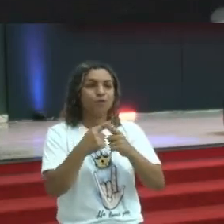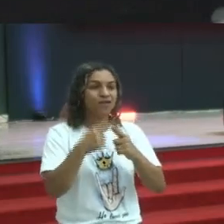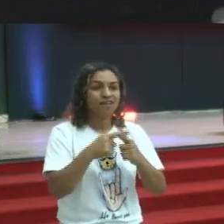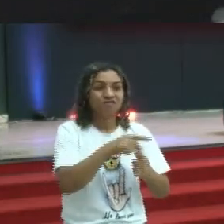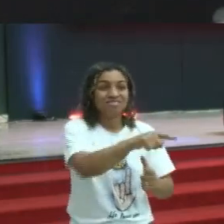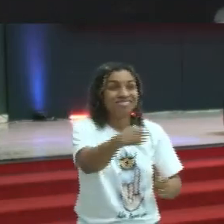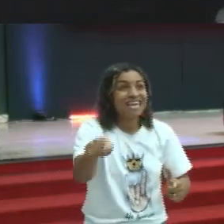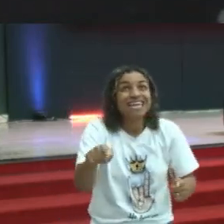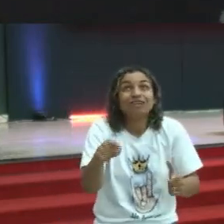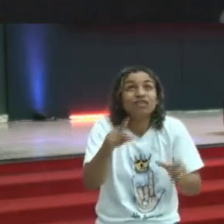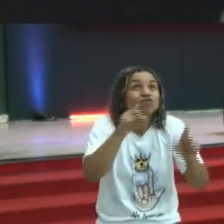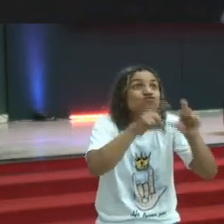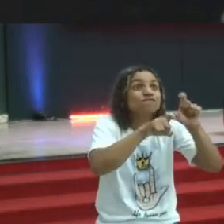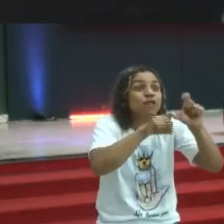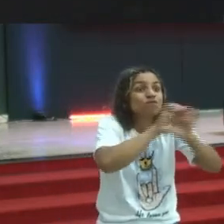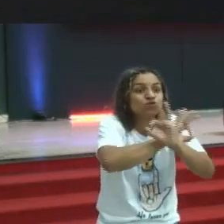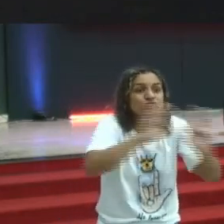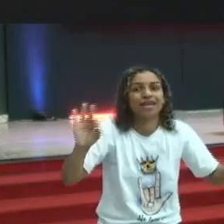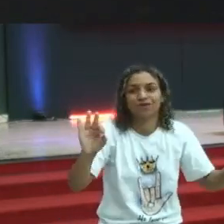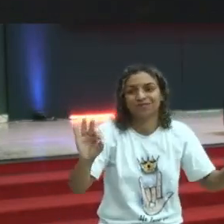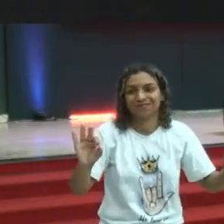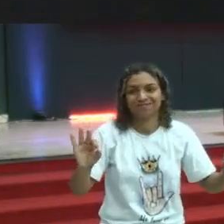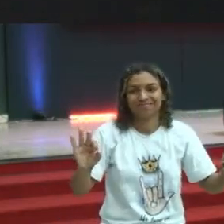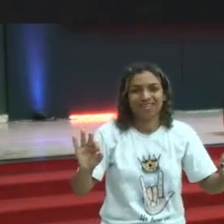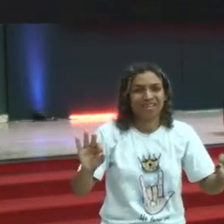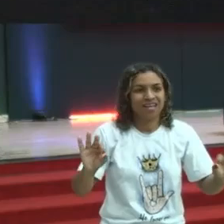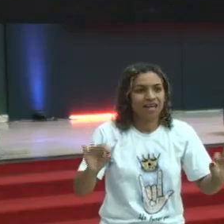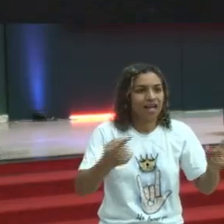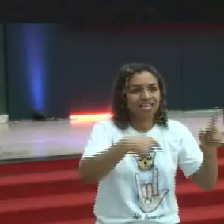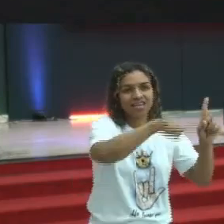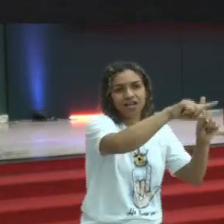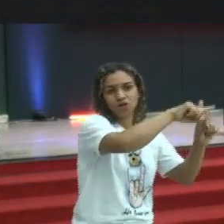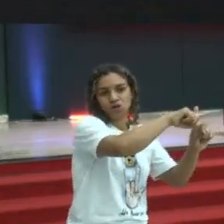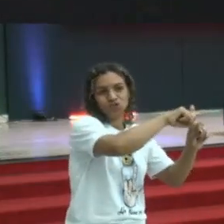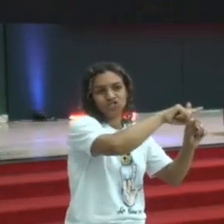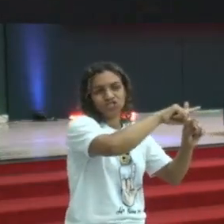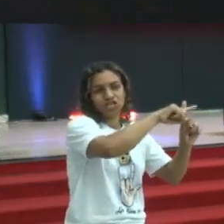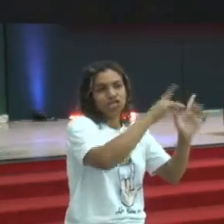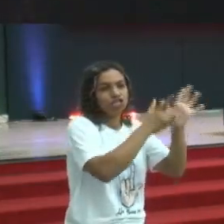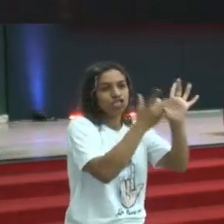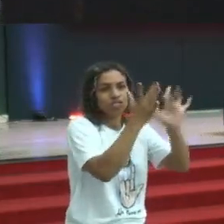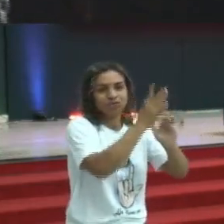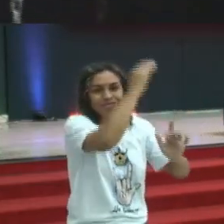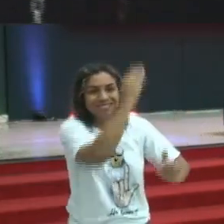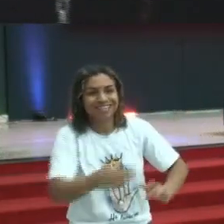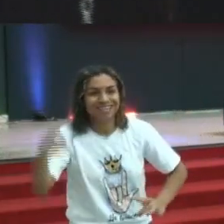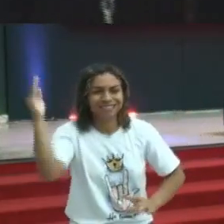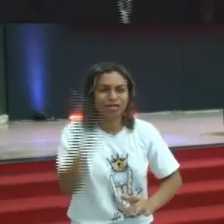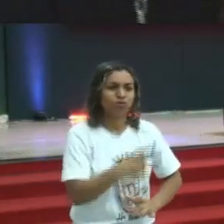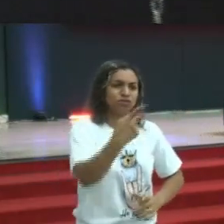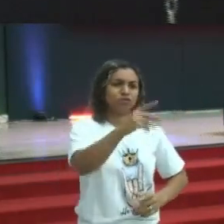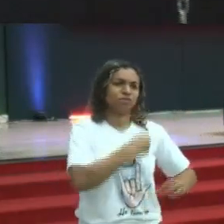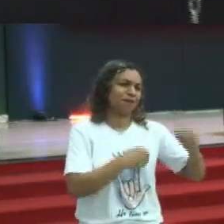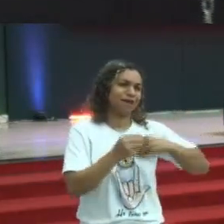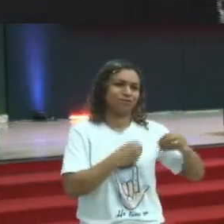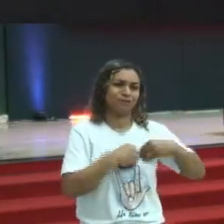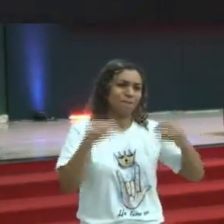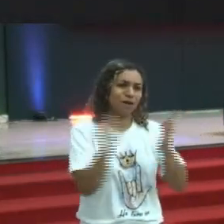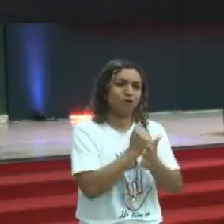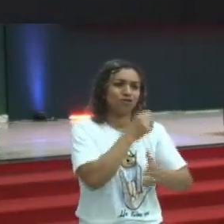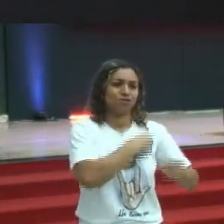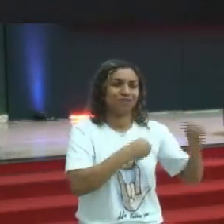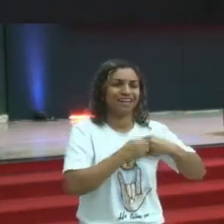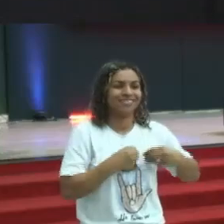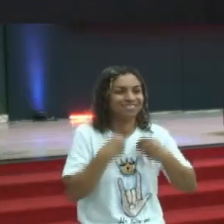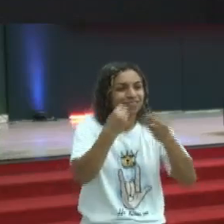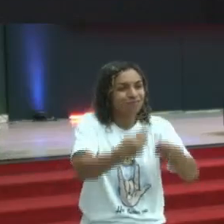não deve mais nada. Na cruz, Ele cancelou os seus pecados e te